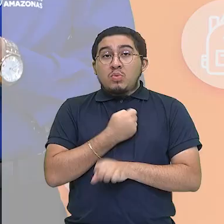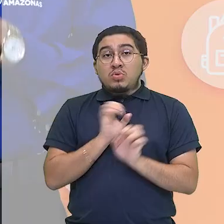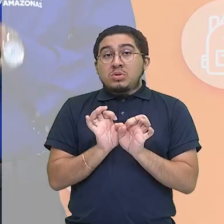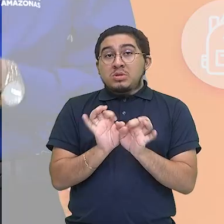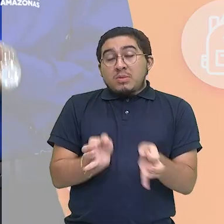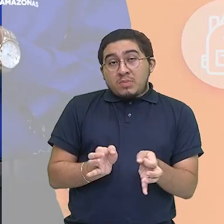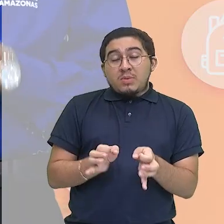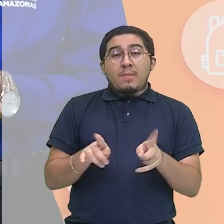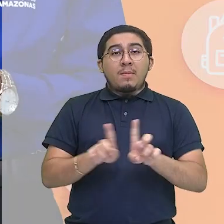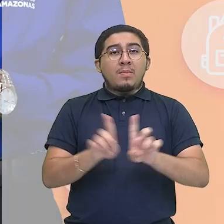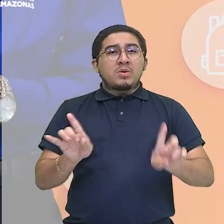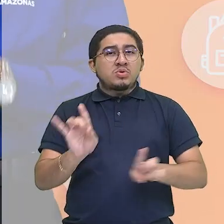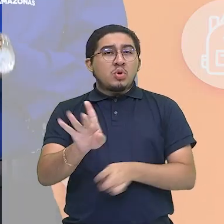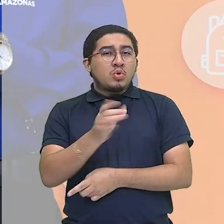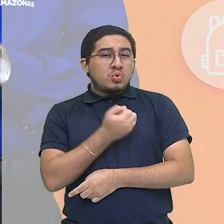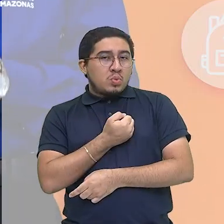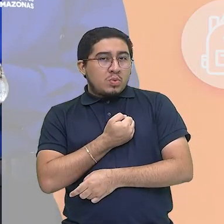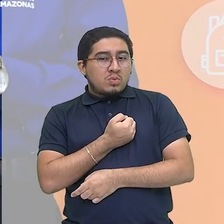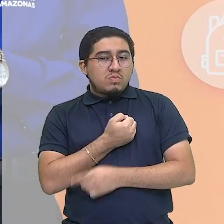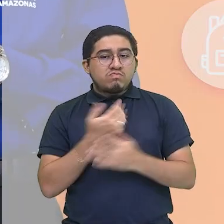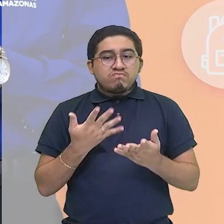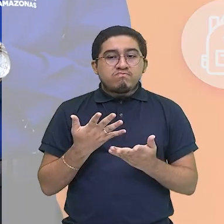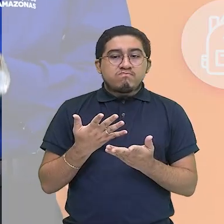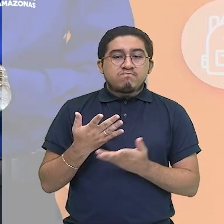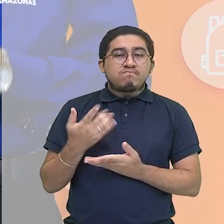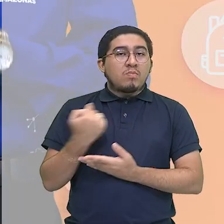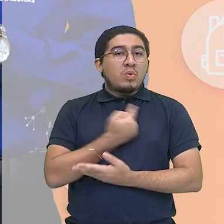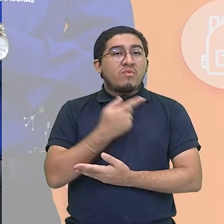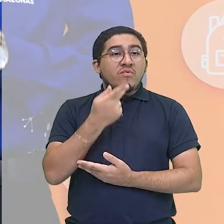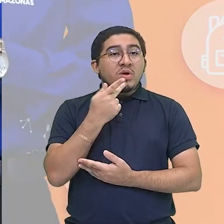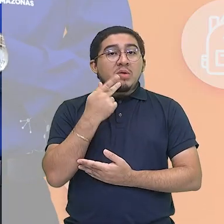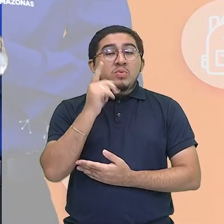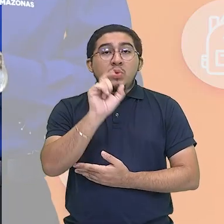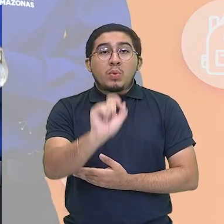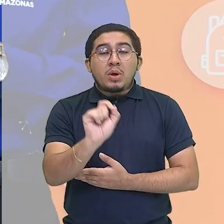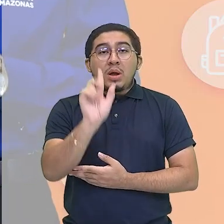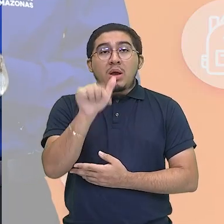quando são somente números, nós dissemos que eles são